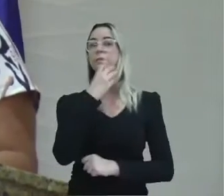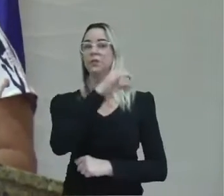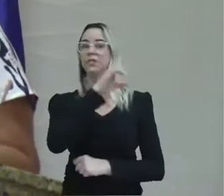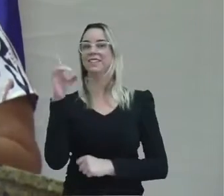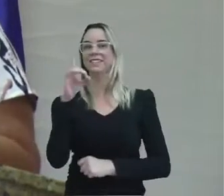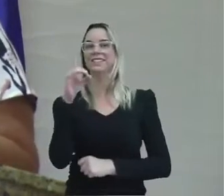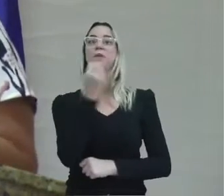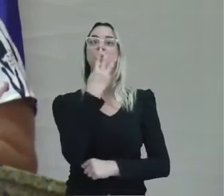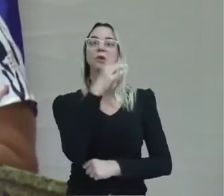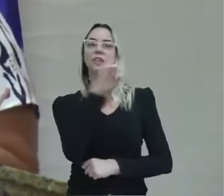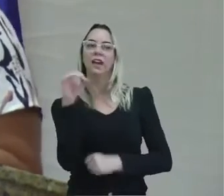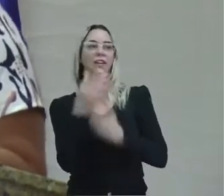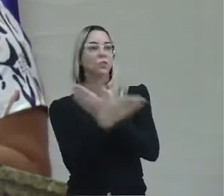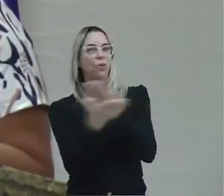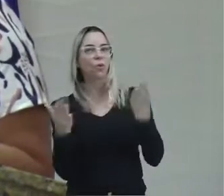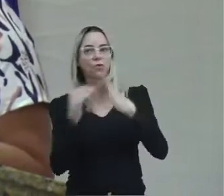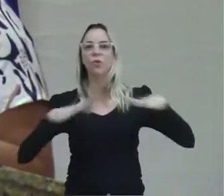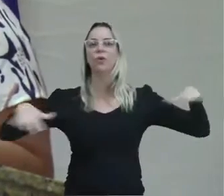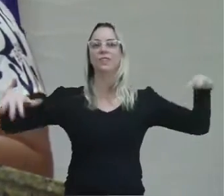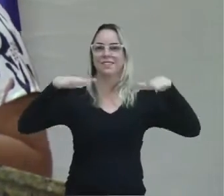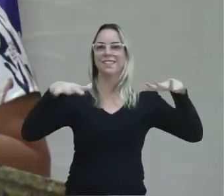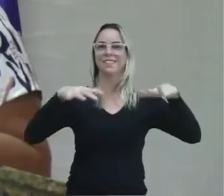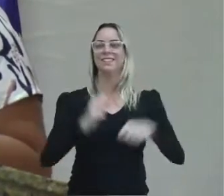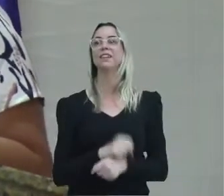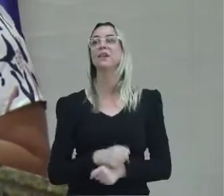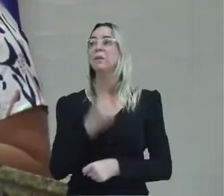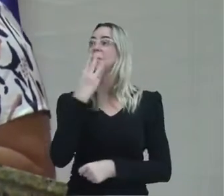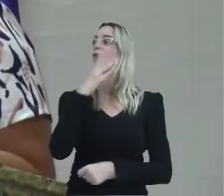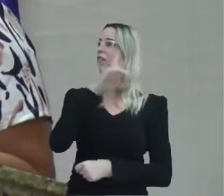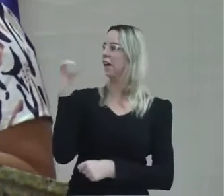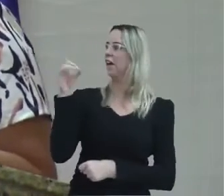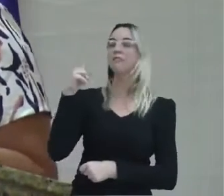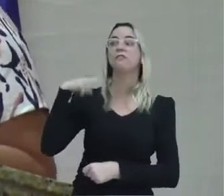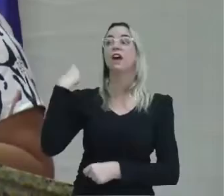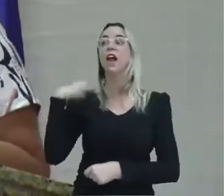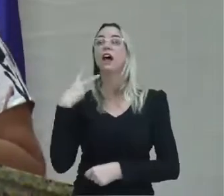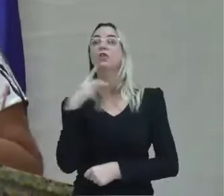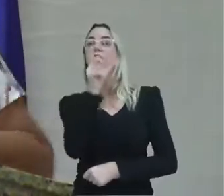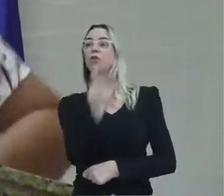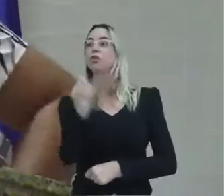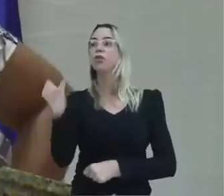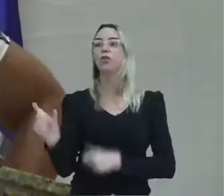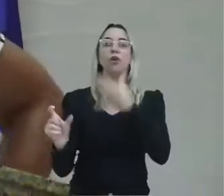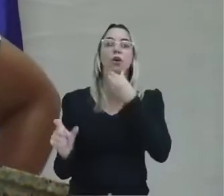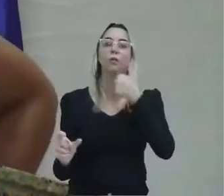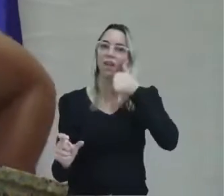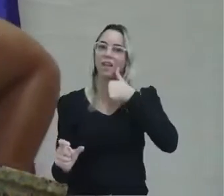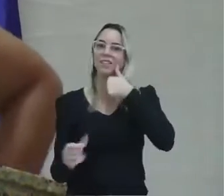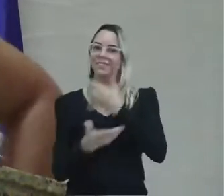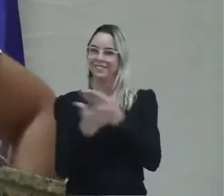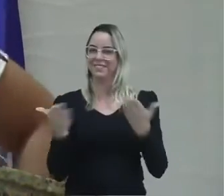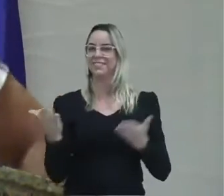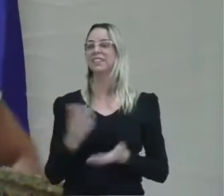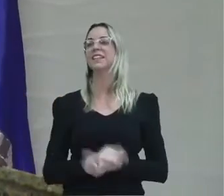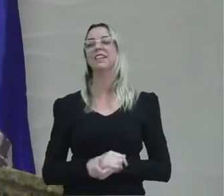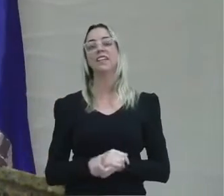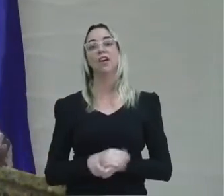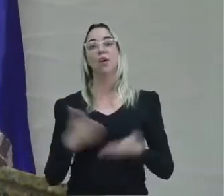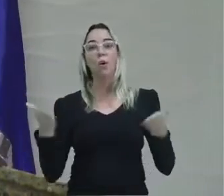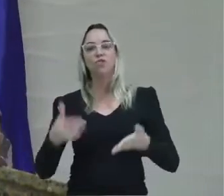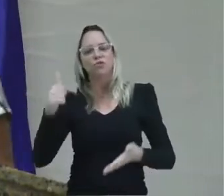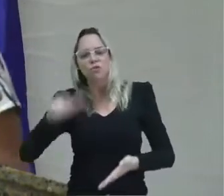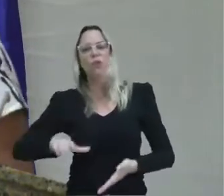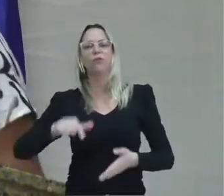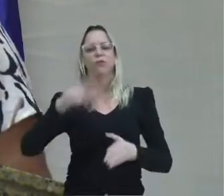Bom dia a todos e todas. Bom dia aos senhores vereadores e vereadoras. Mais uma vez, é uma honra estar